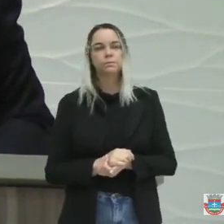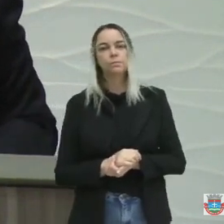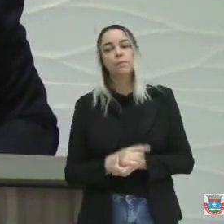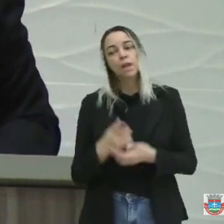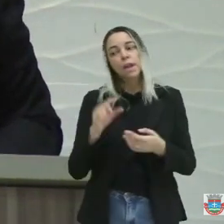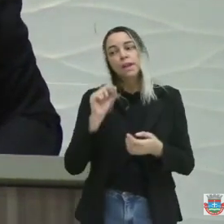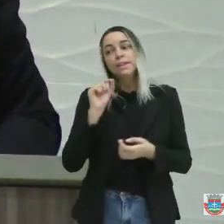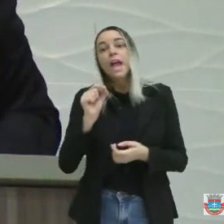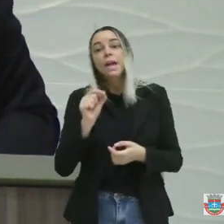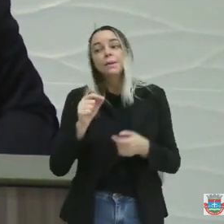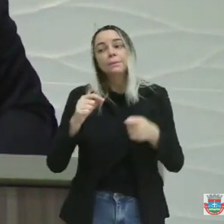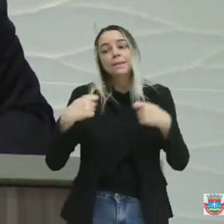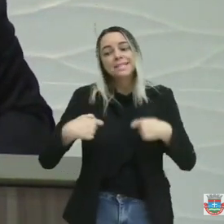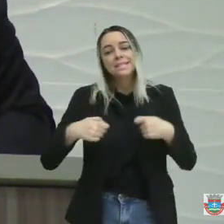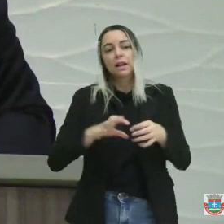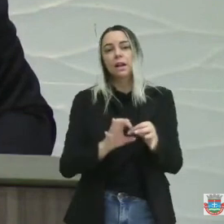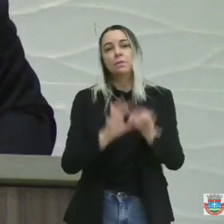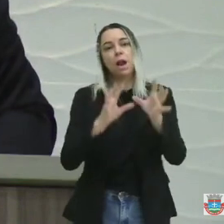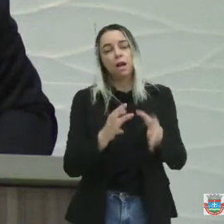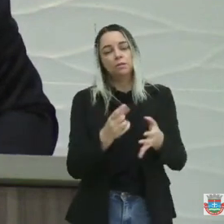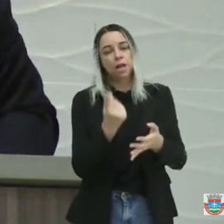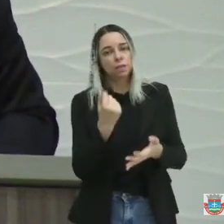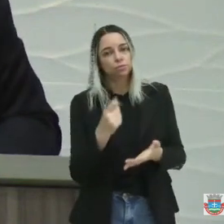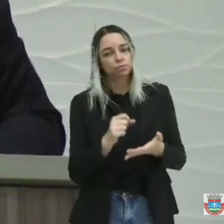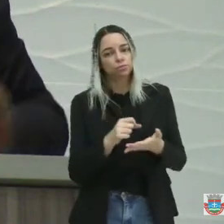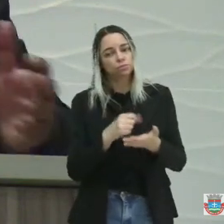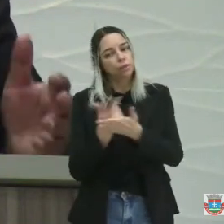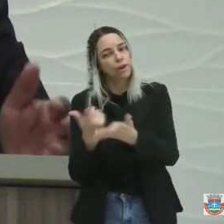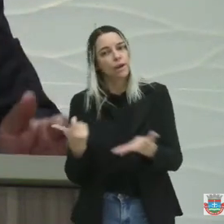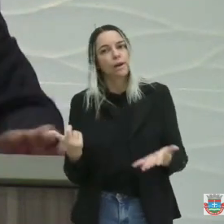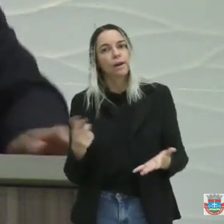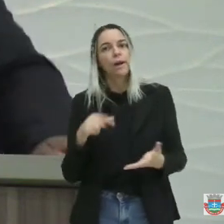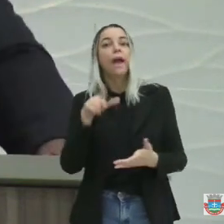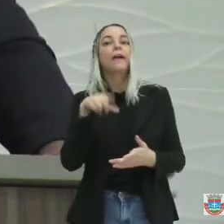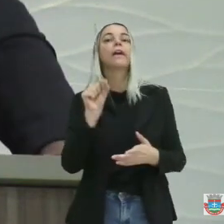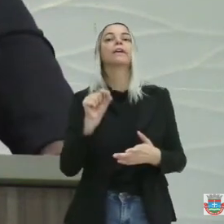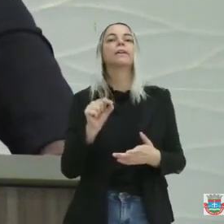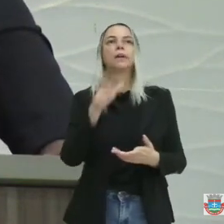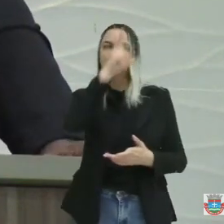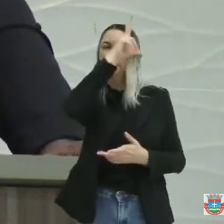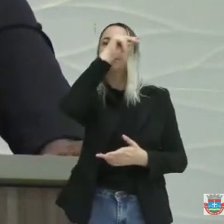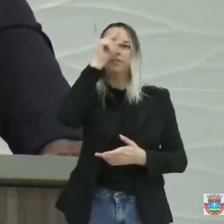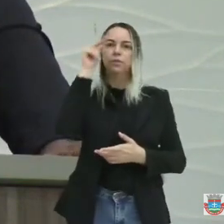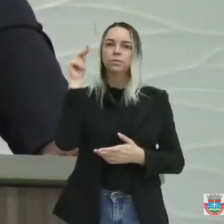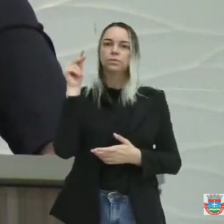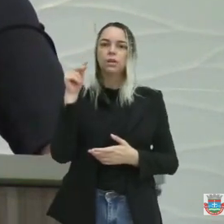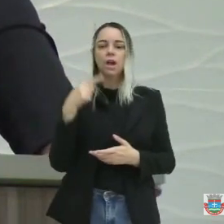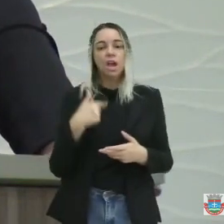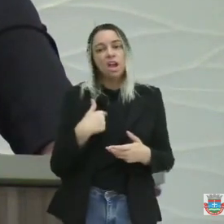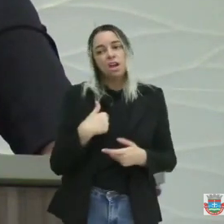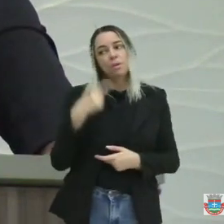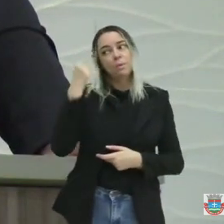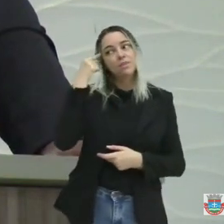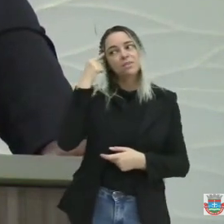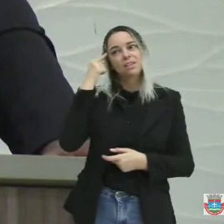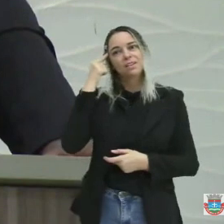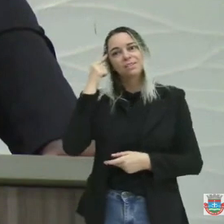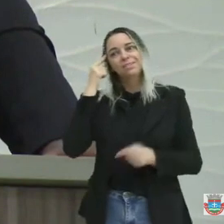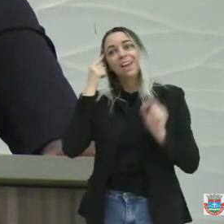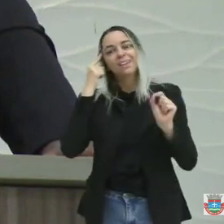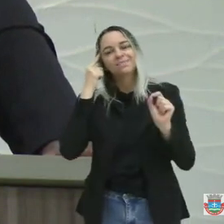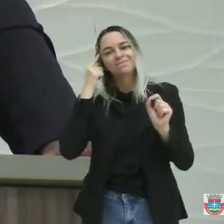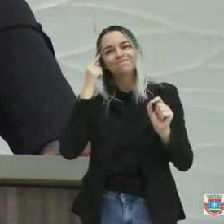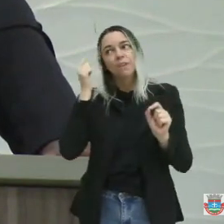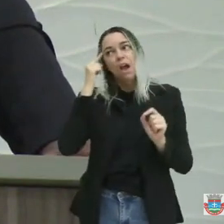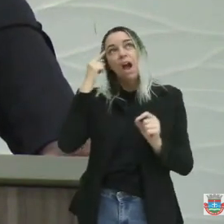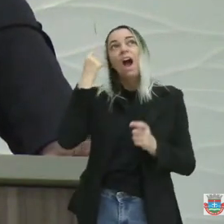liberar é o prefeito. Agora, a minha intenção só foi ajudar o município